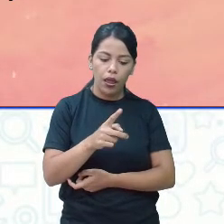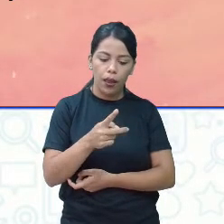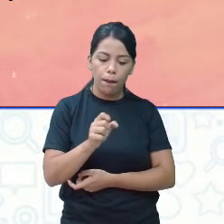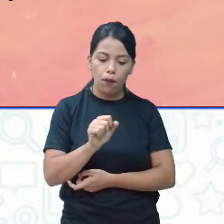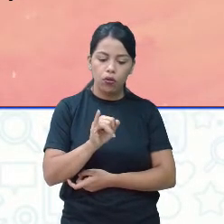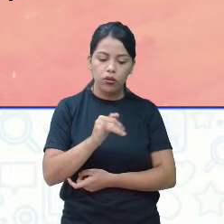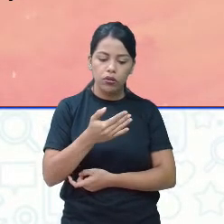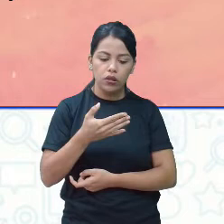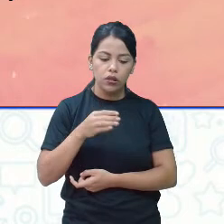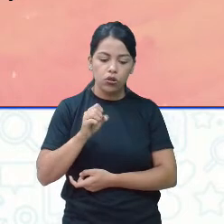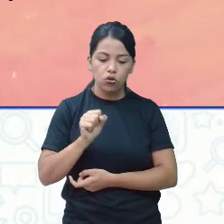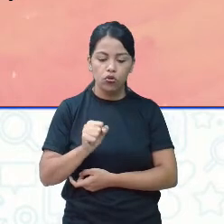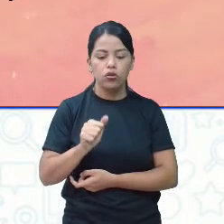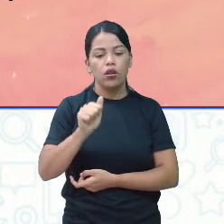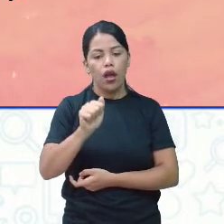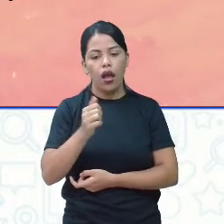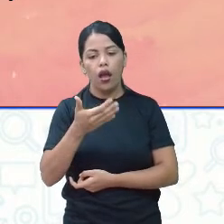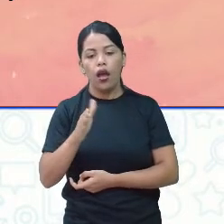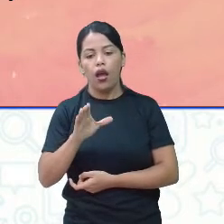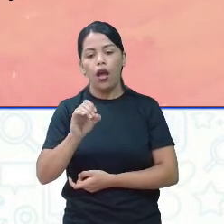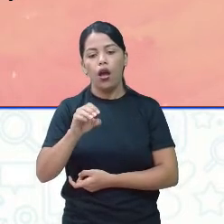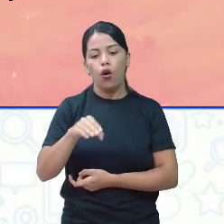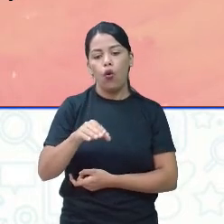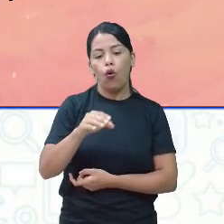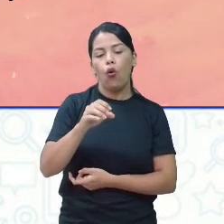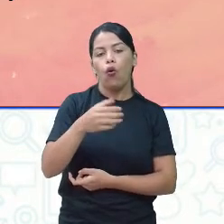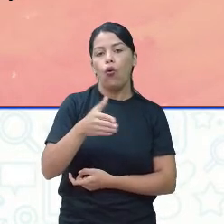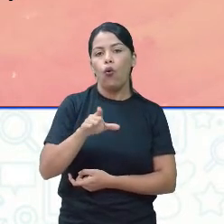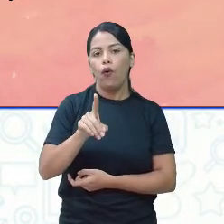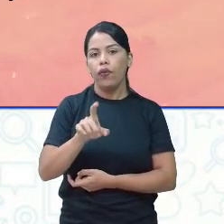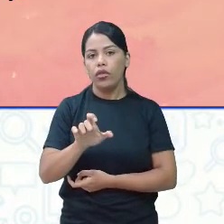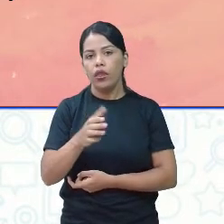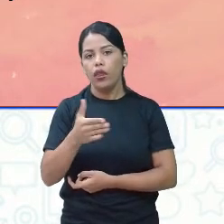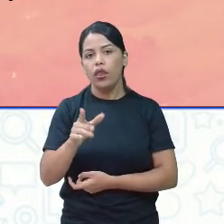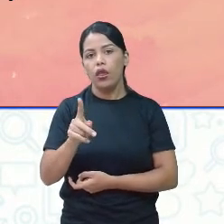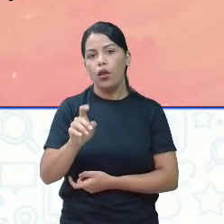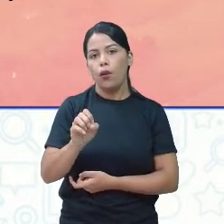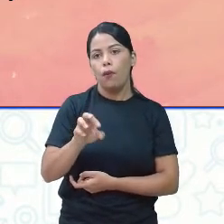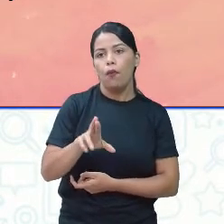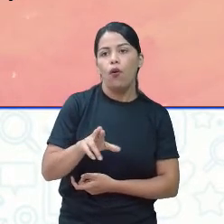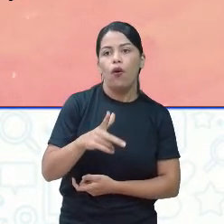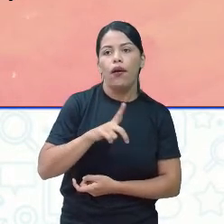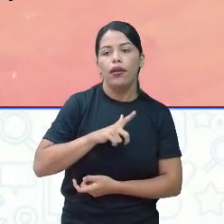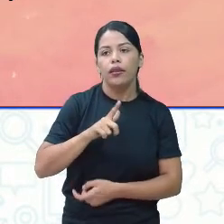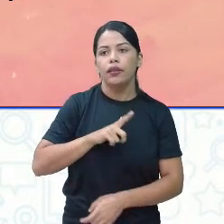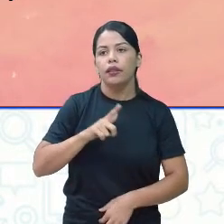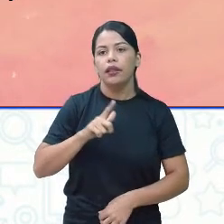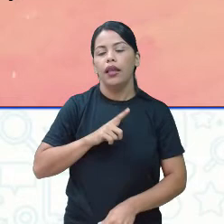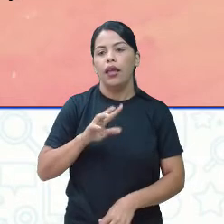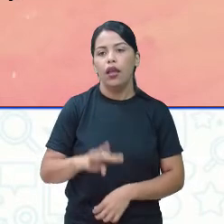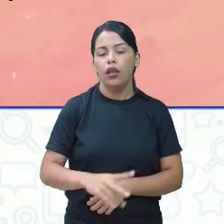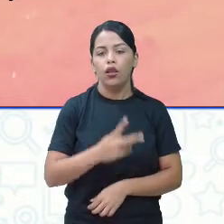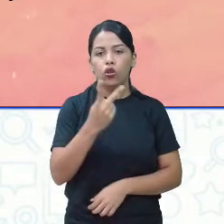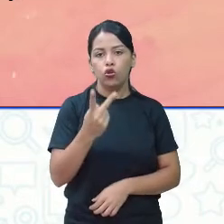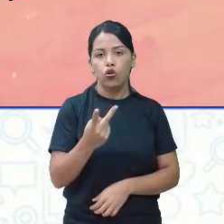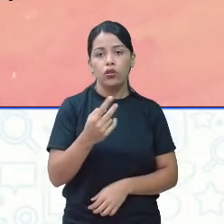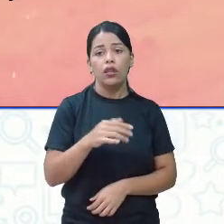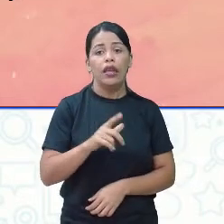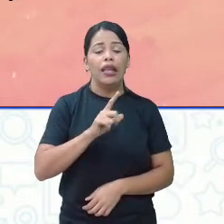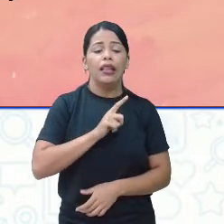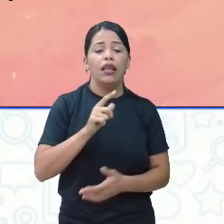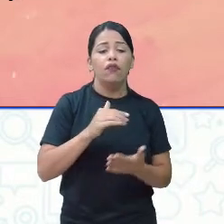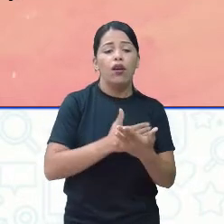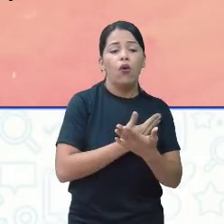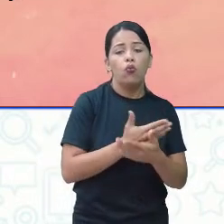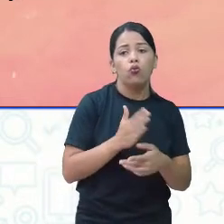com, de, em, por, tá certo? Então, eu trouxe aqui dois exemplos. Havia ocasiões em que me